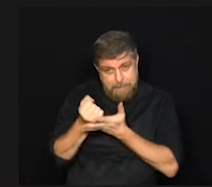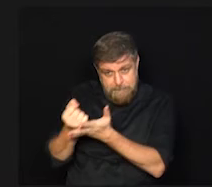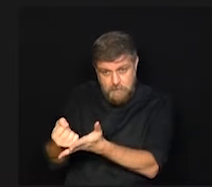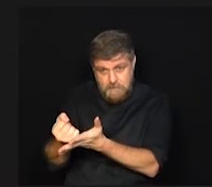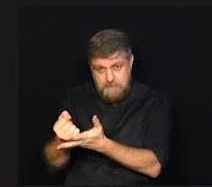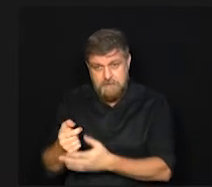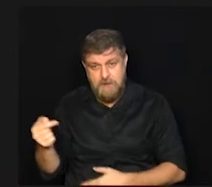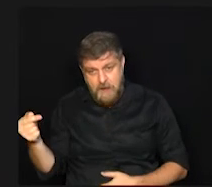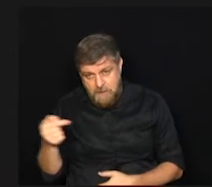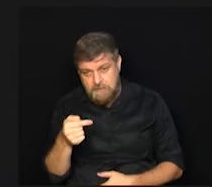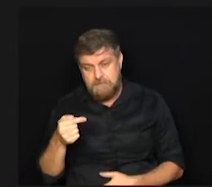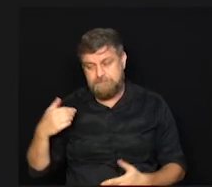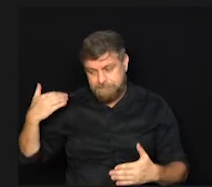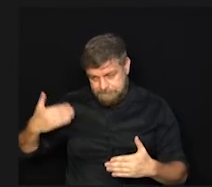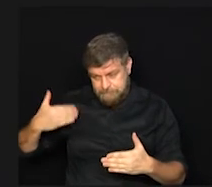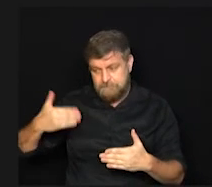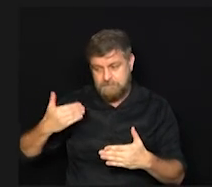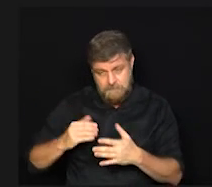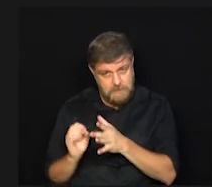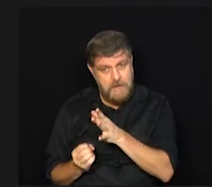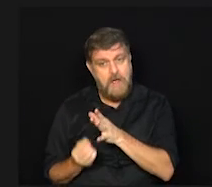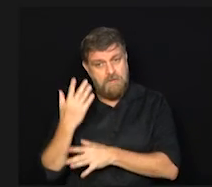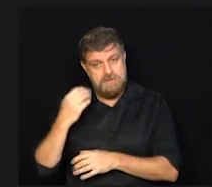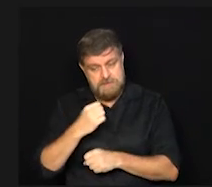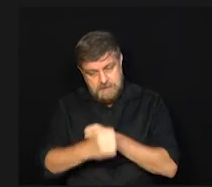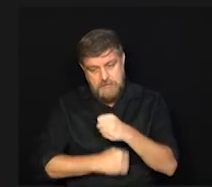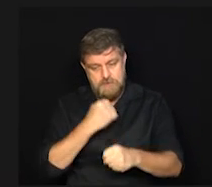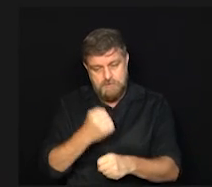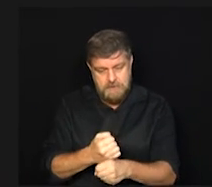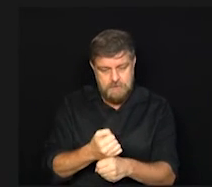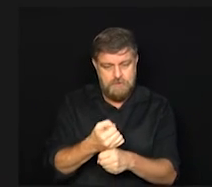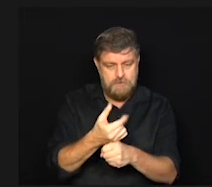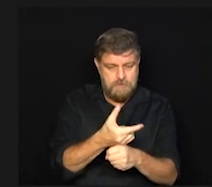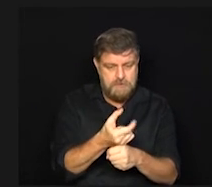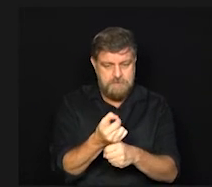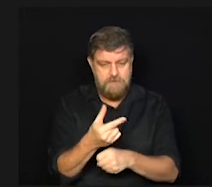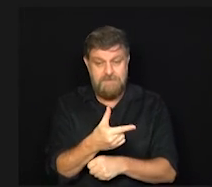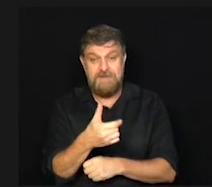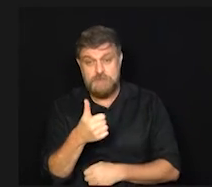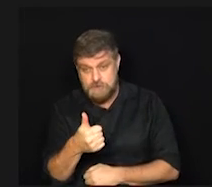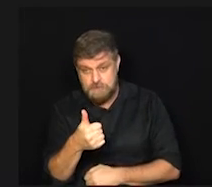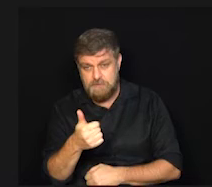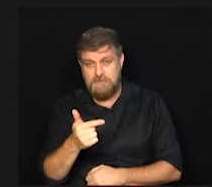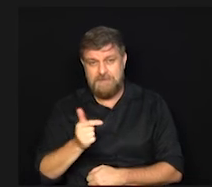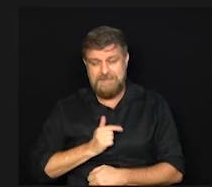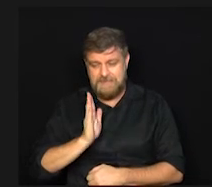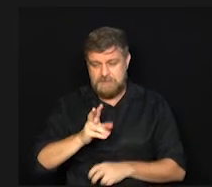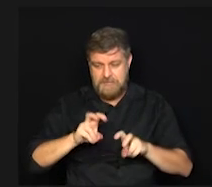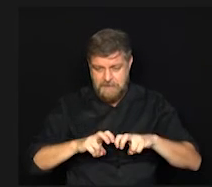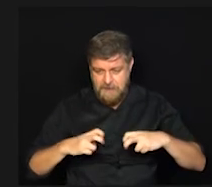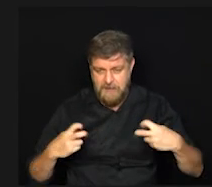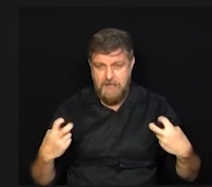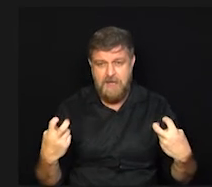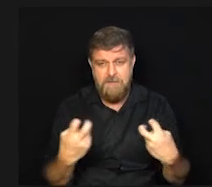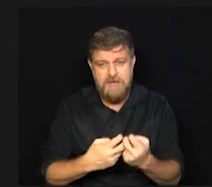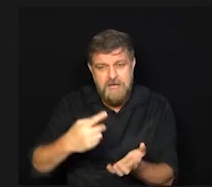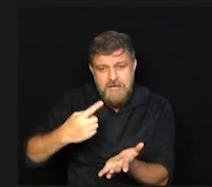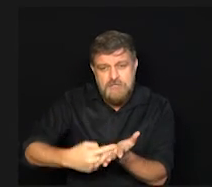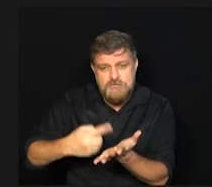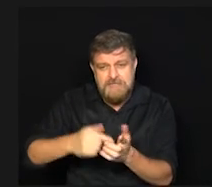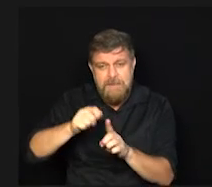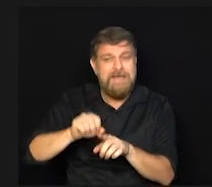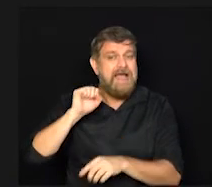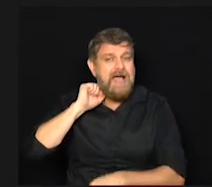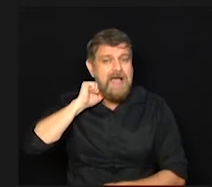tudo isso vem acontecendo agora em 2021, né? A gente já tem até uma roda agendada para o final de